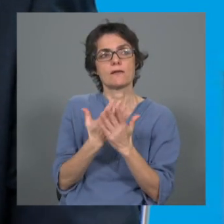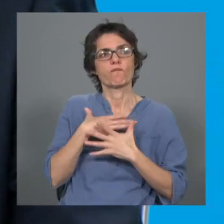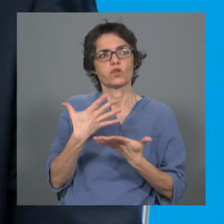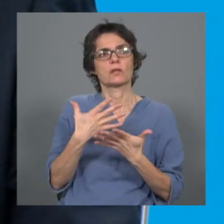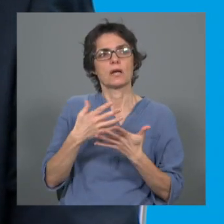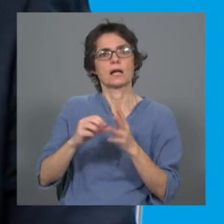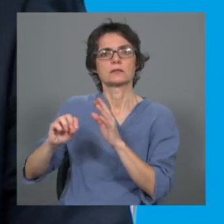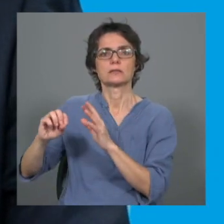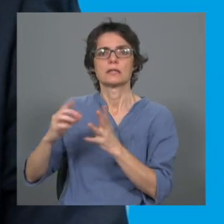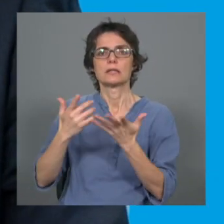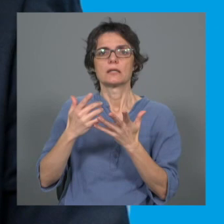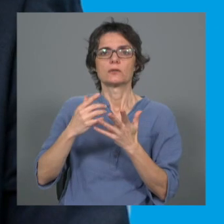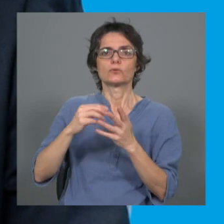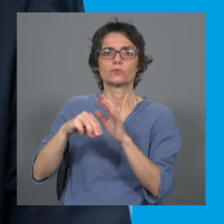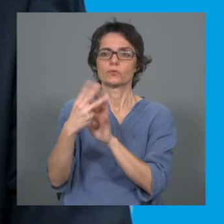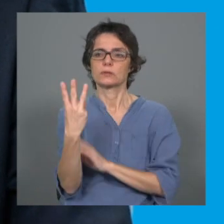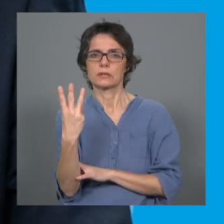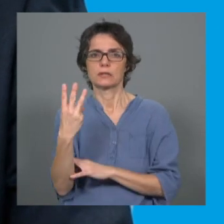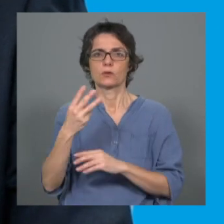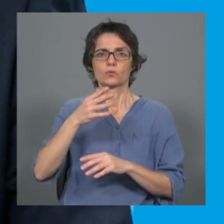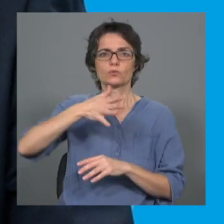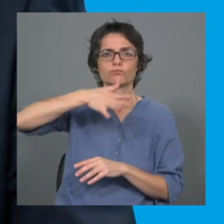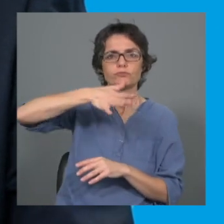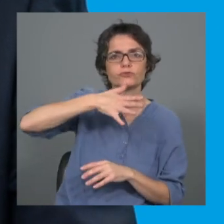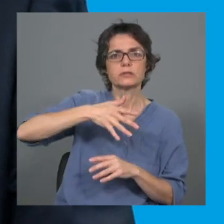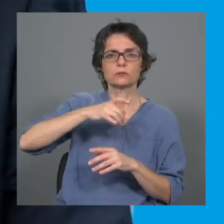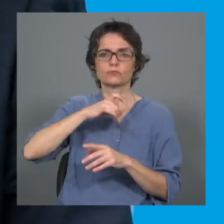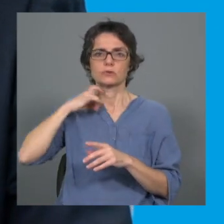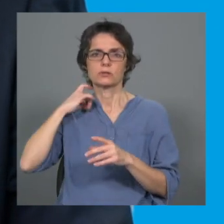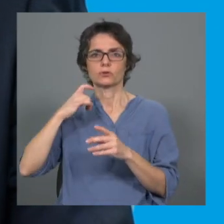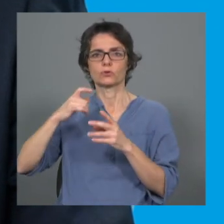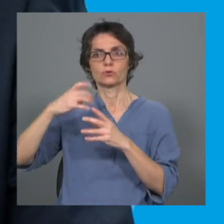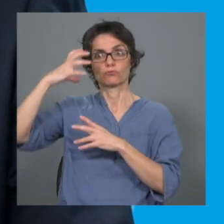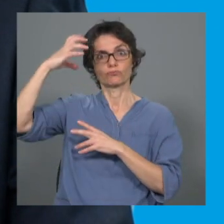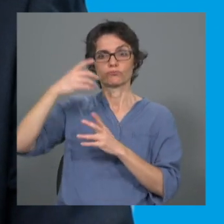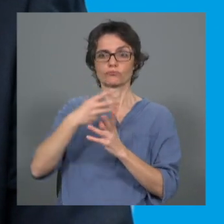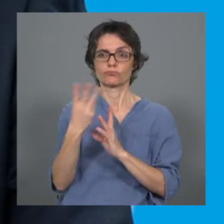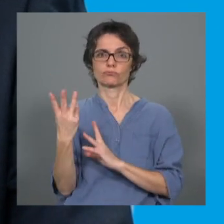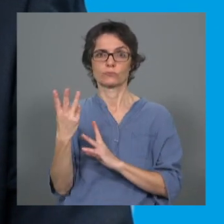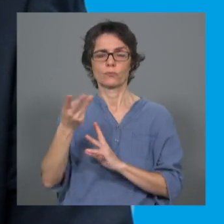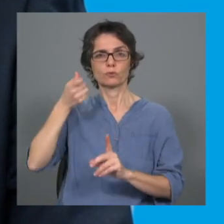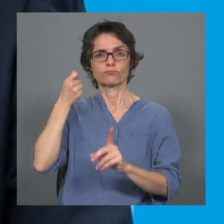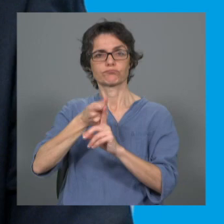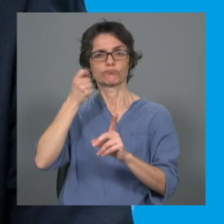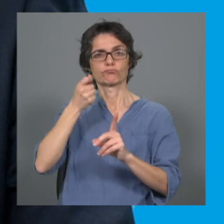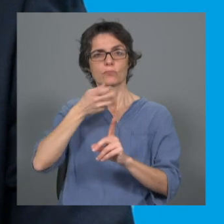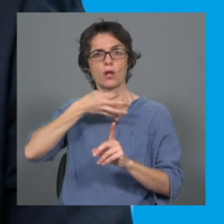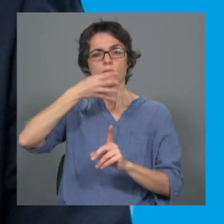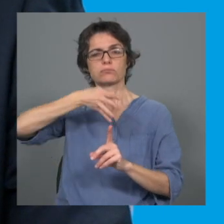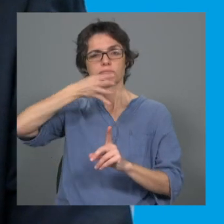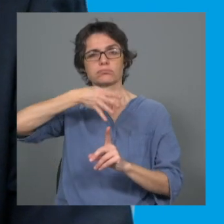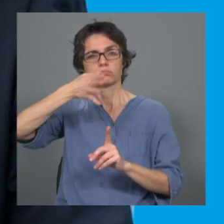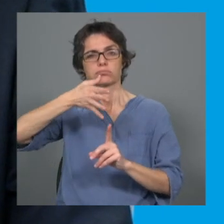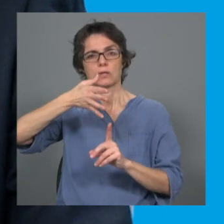o profeta, sacerdote e rei. E, portanto, aí o desafio da palavra, do anúncio do Evangelho, da